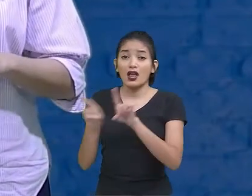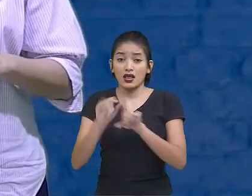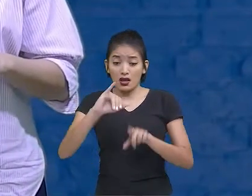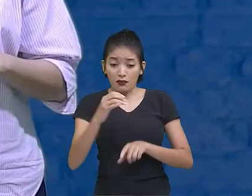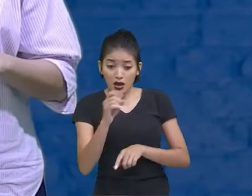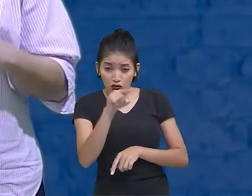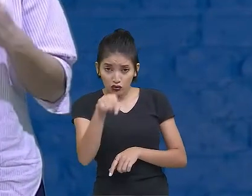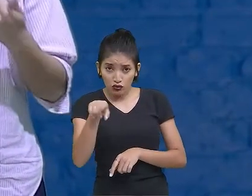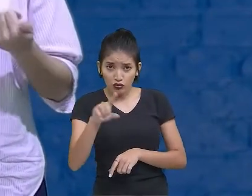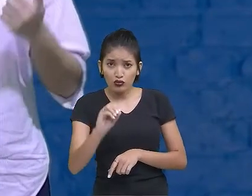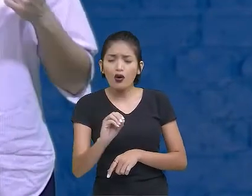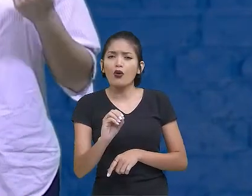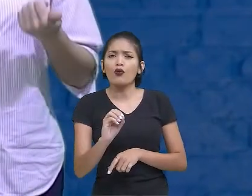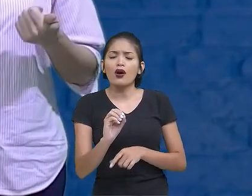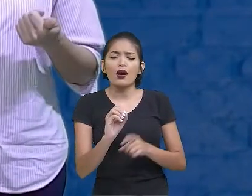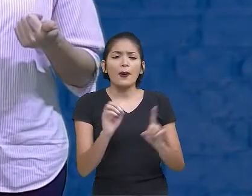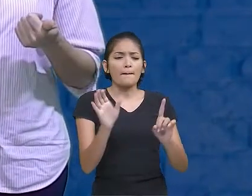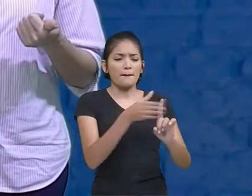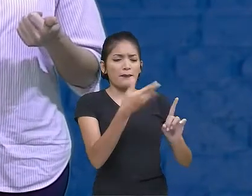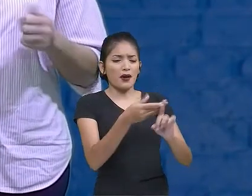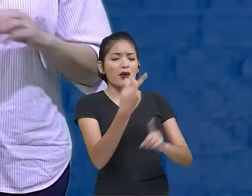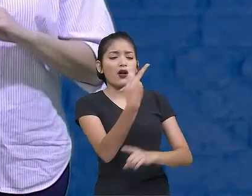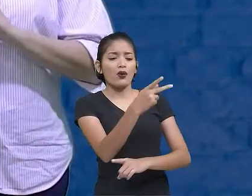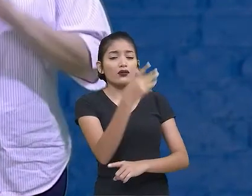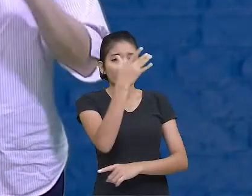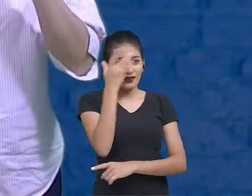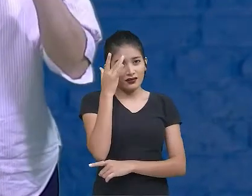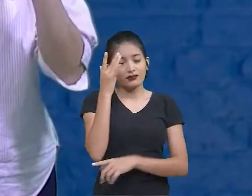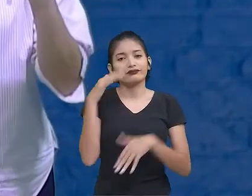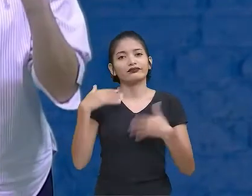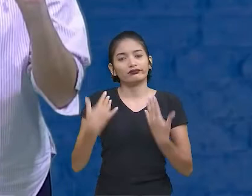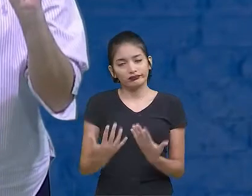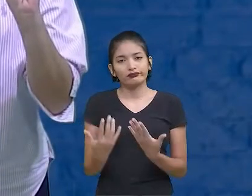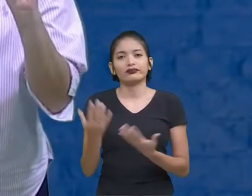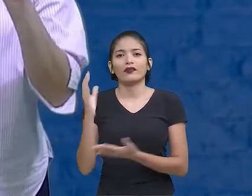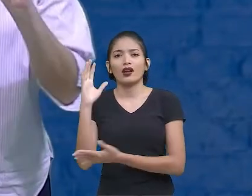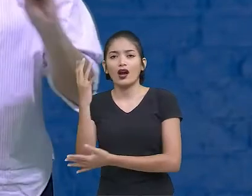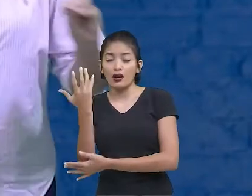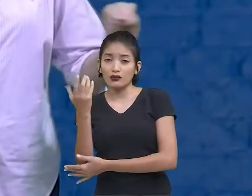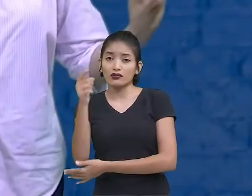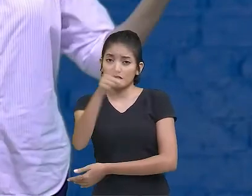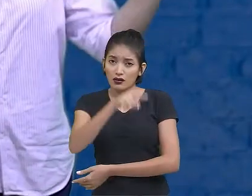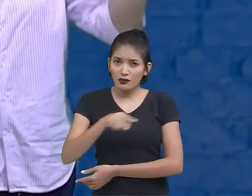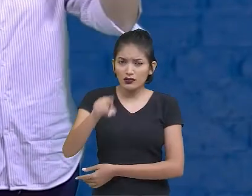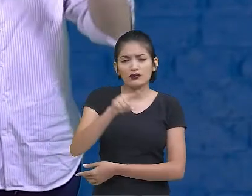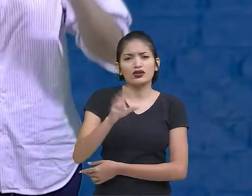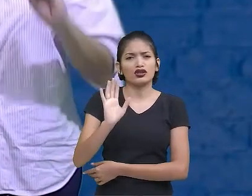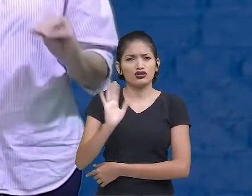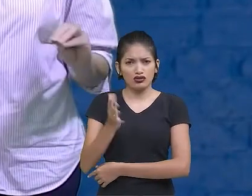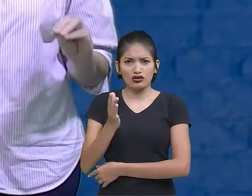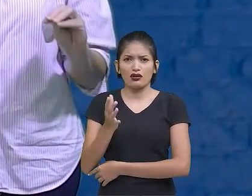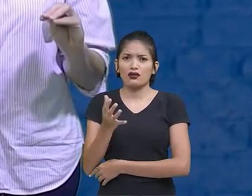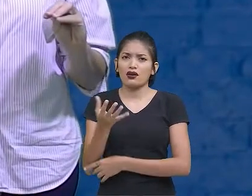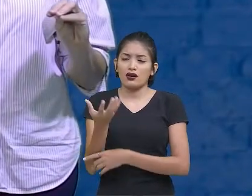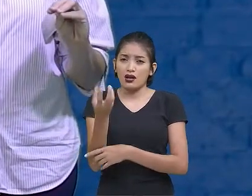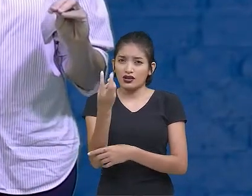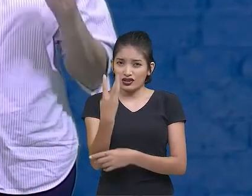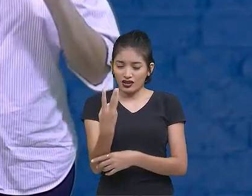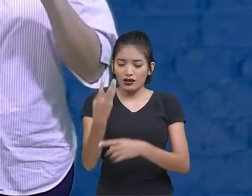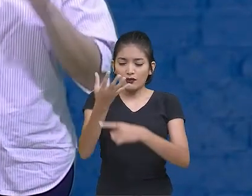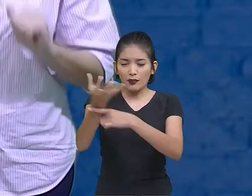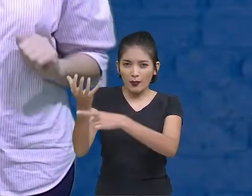no fulano. Essas situações de vocês já passaram por essas 3